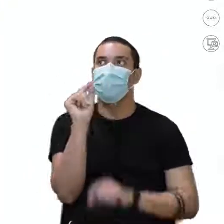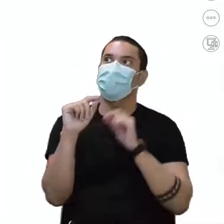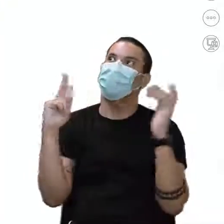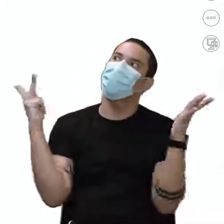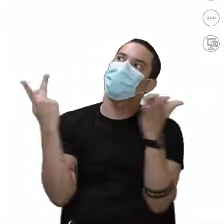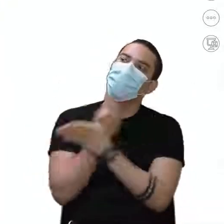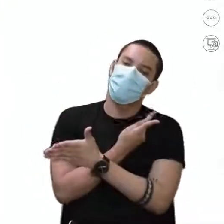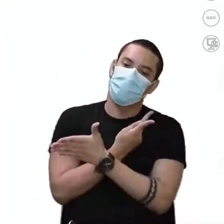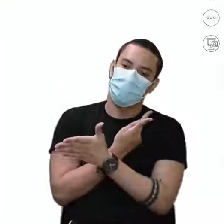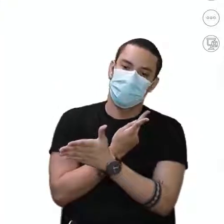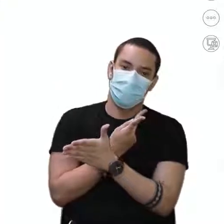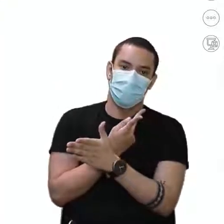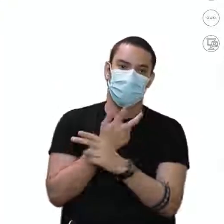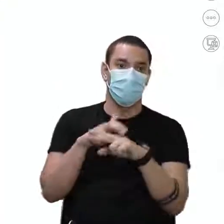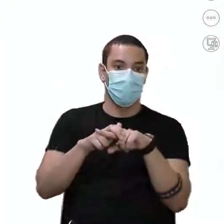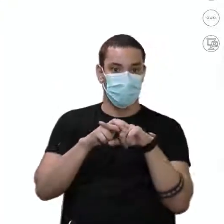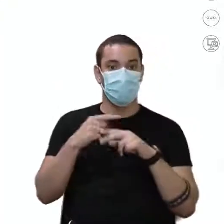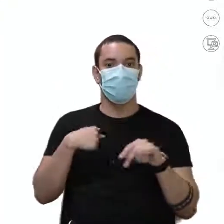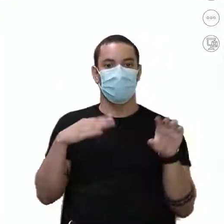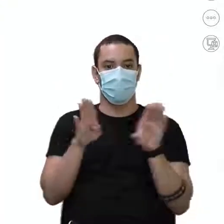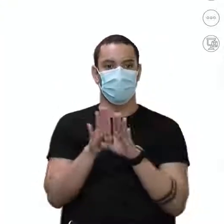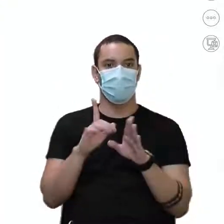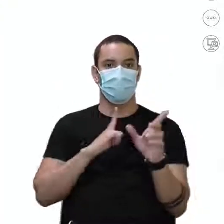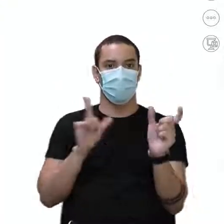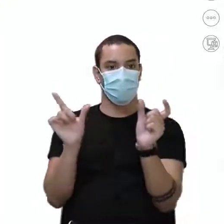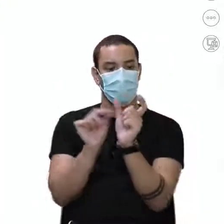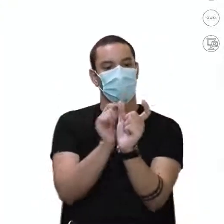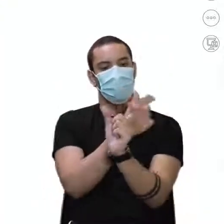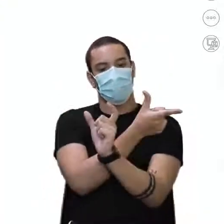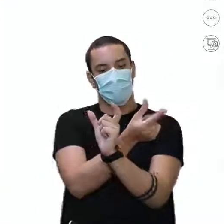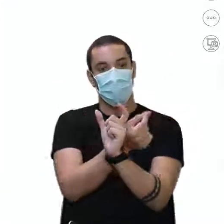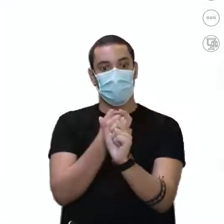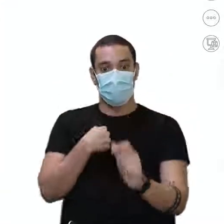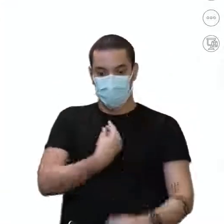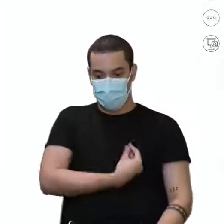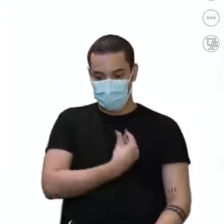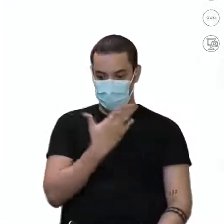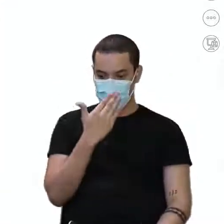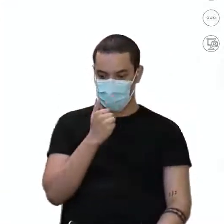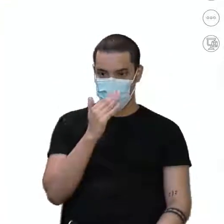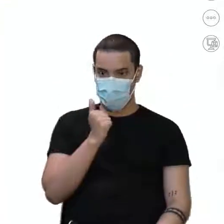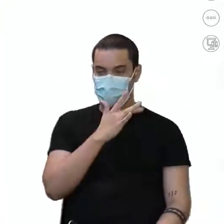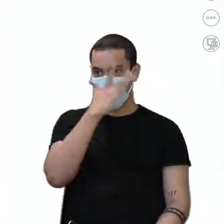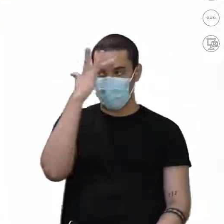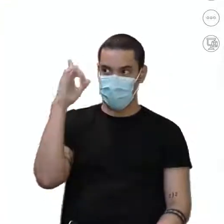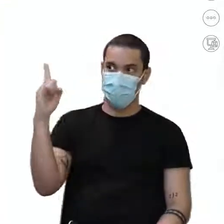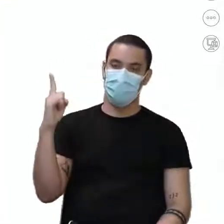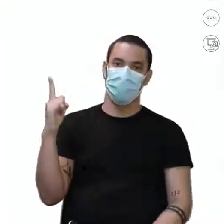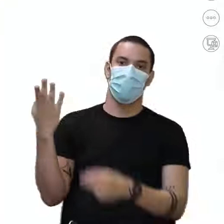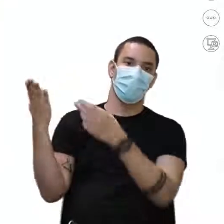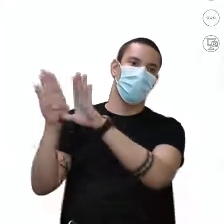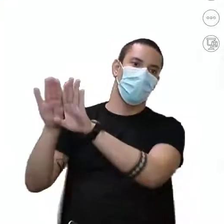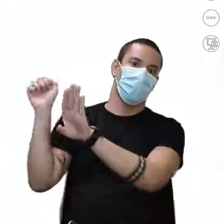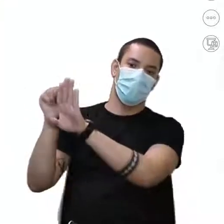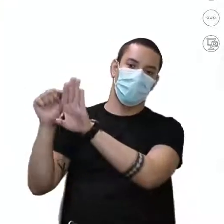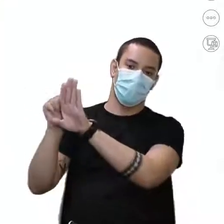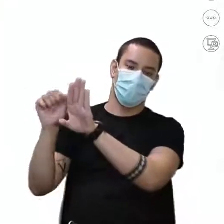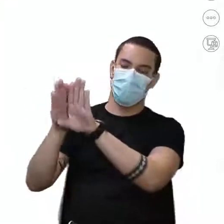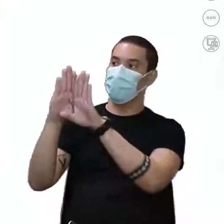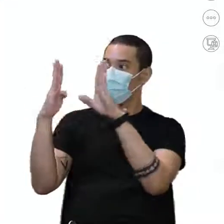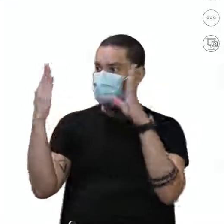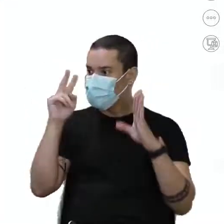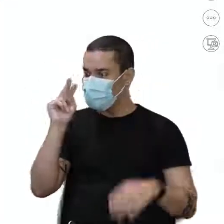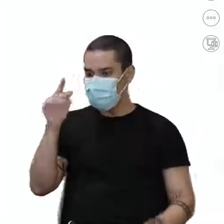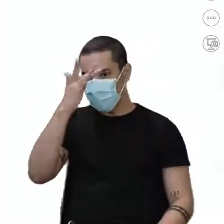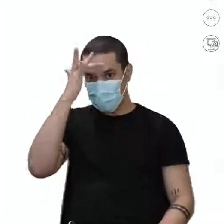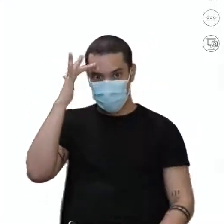I was eating when someone knocked the door. Eu estava comendo quando alguém bateu na porta.